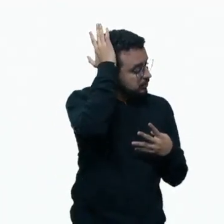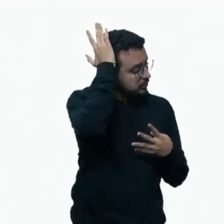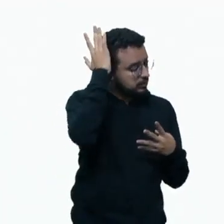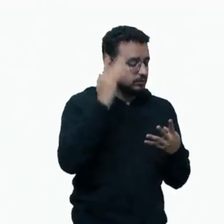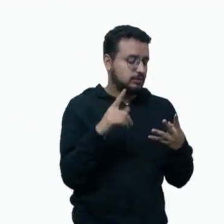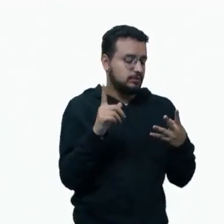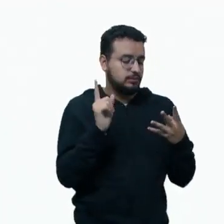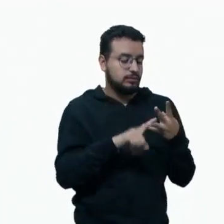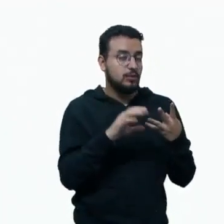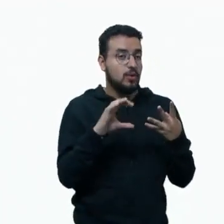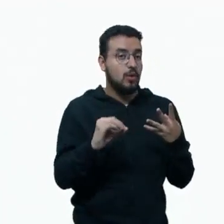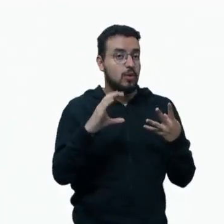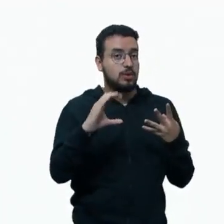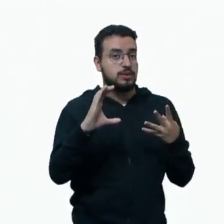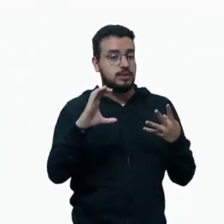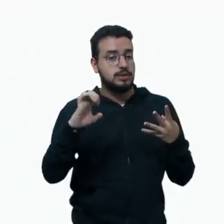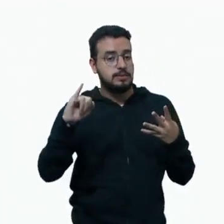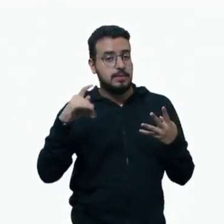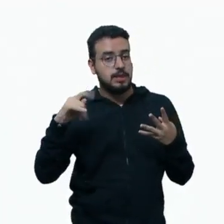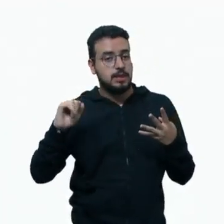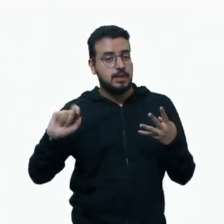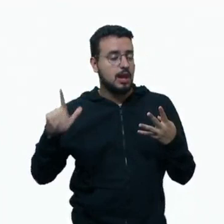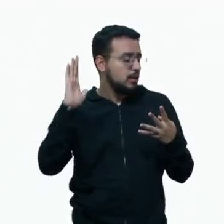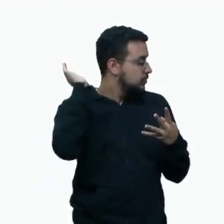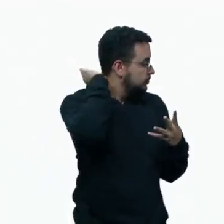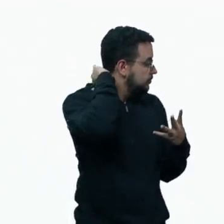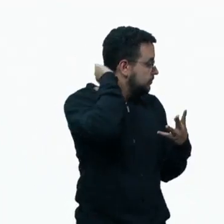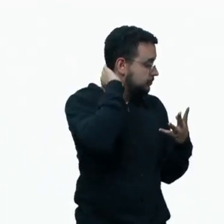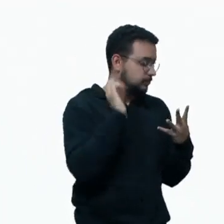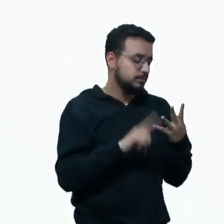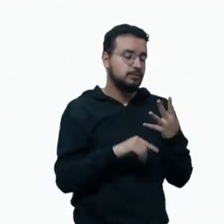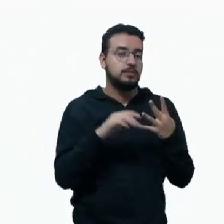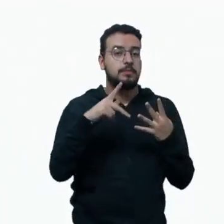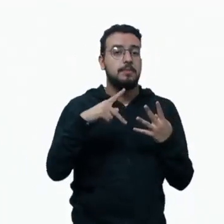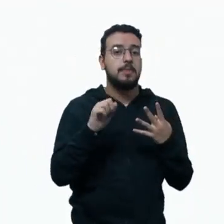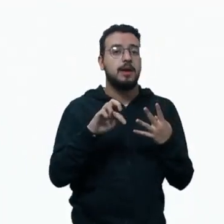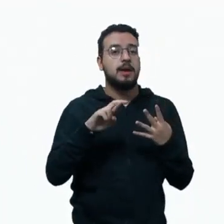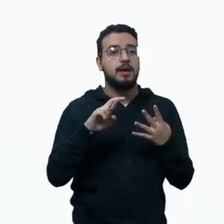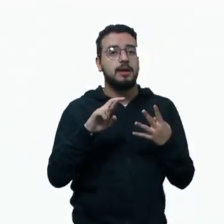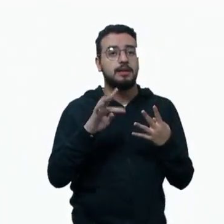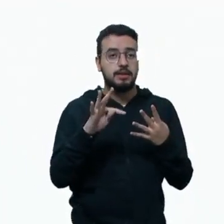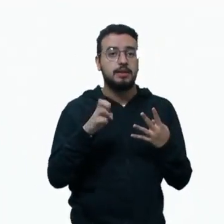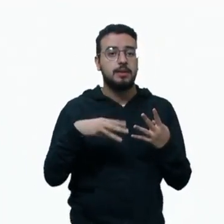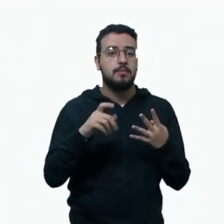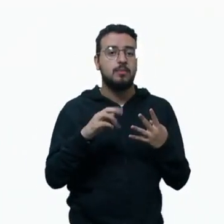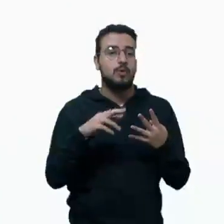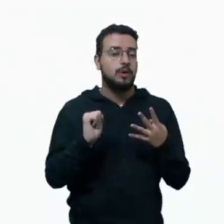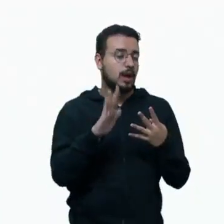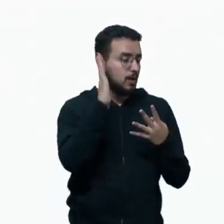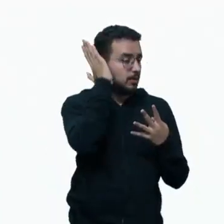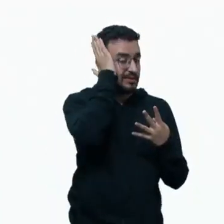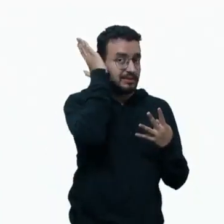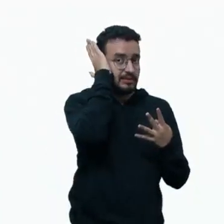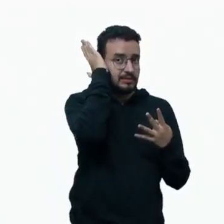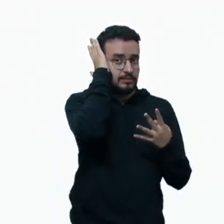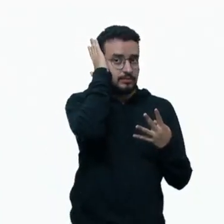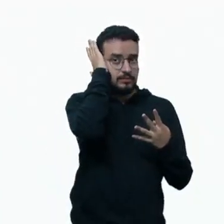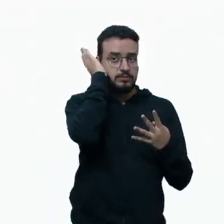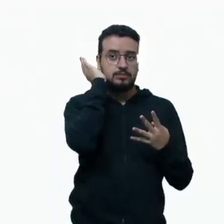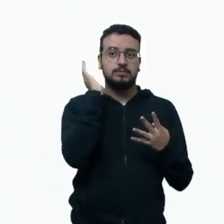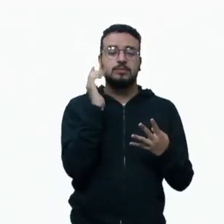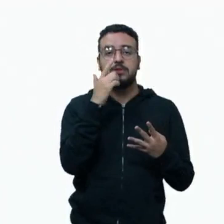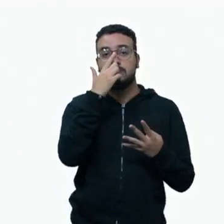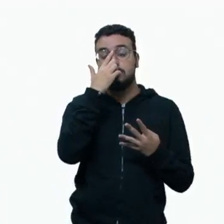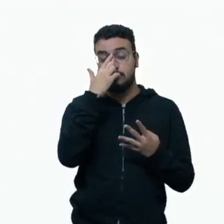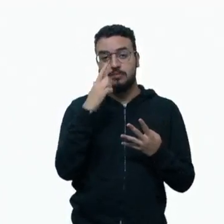O lobo occipital e o lobo temporal, tá? E sobre a função do cerebelo, é que